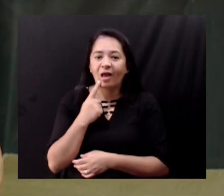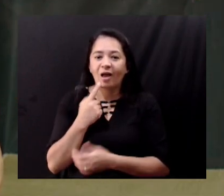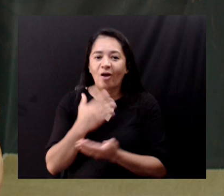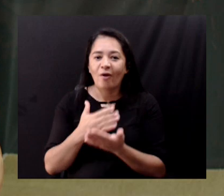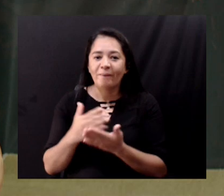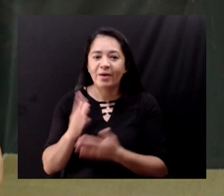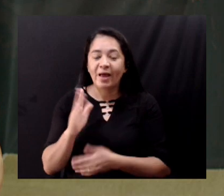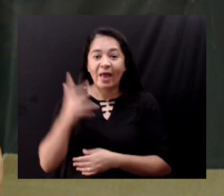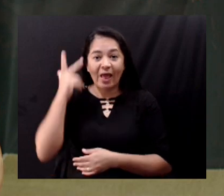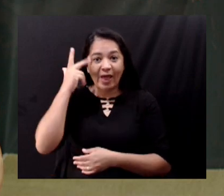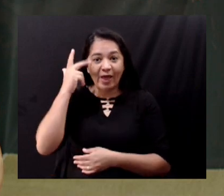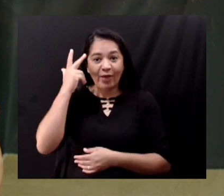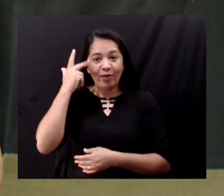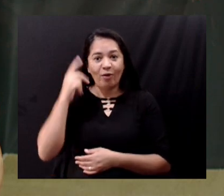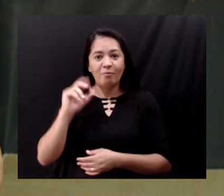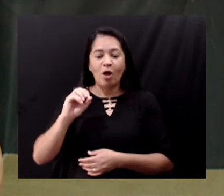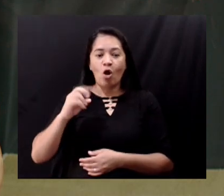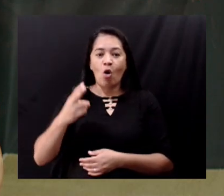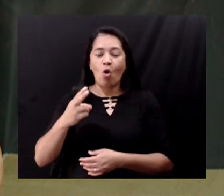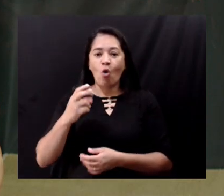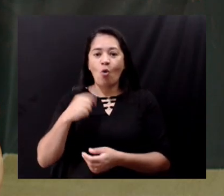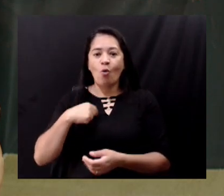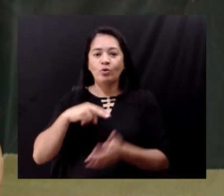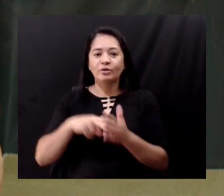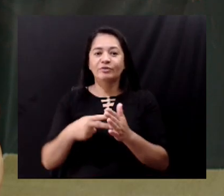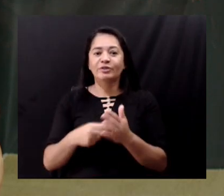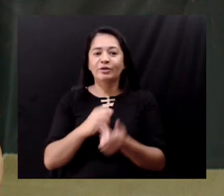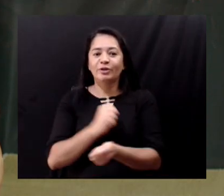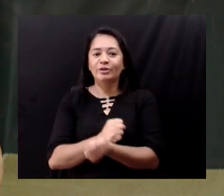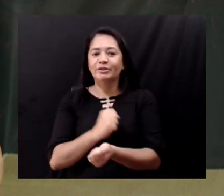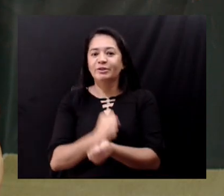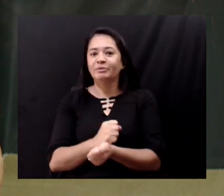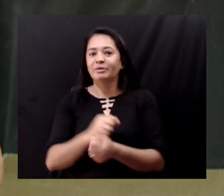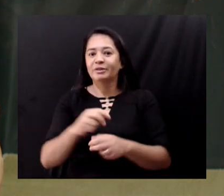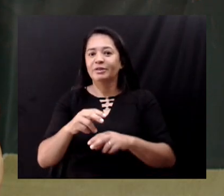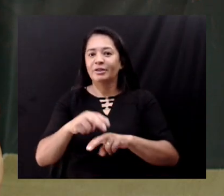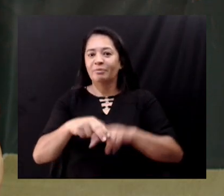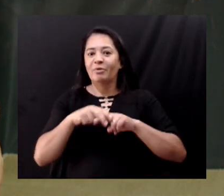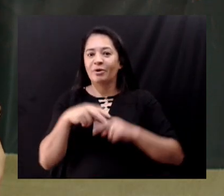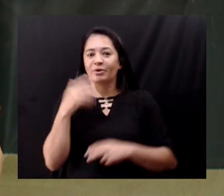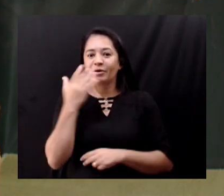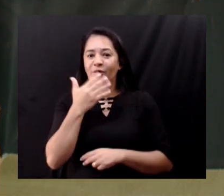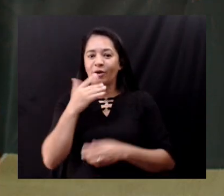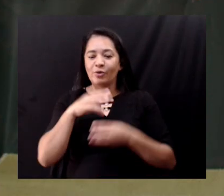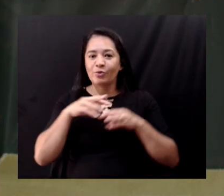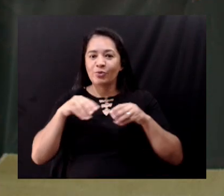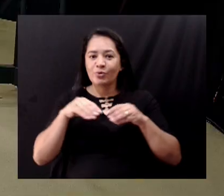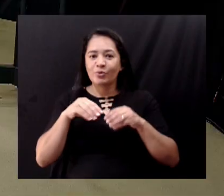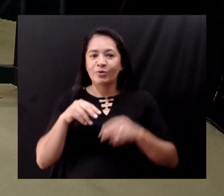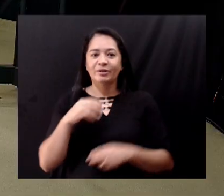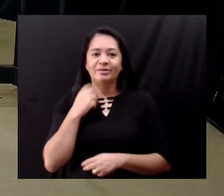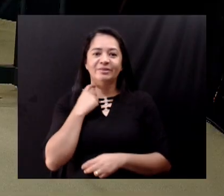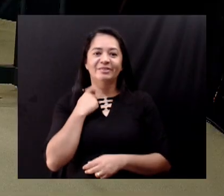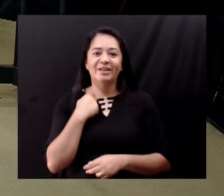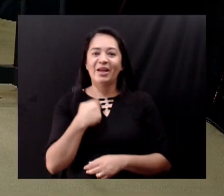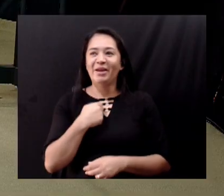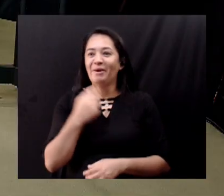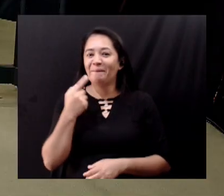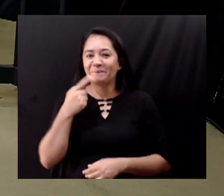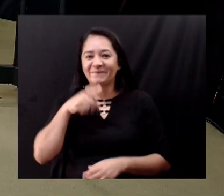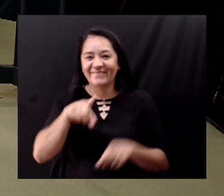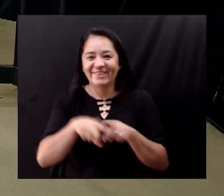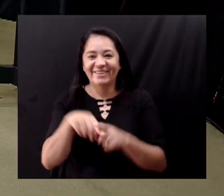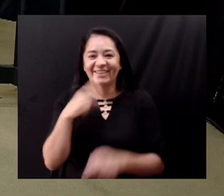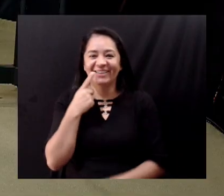dependência por doce? Ai, ai, ai. E agora, vamos para a psicóloga? Eu também tô. Eu também